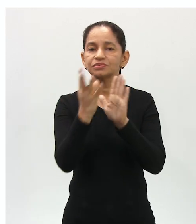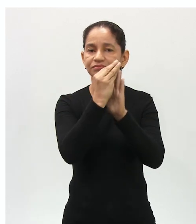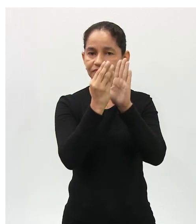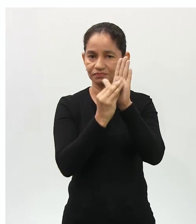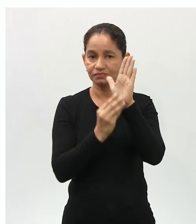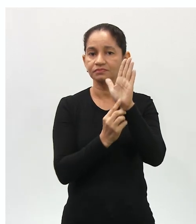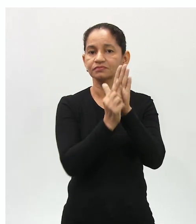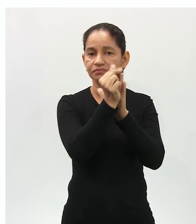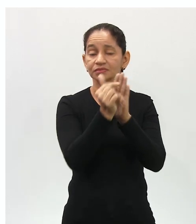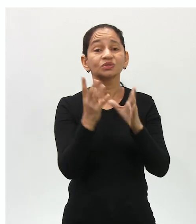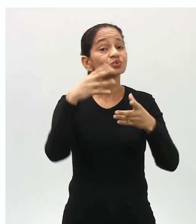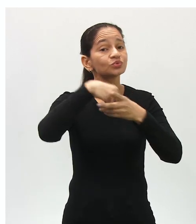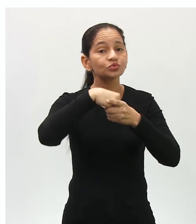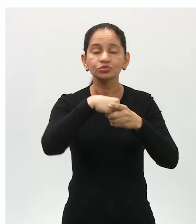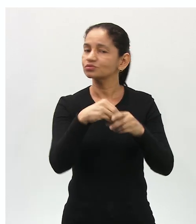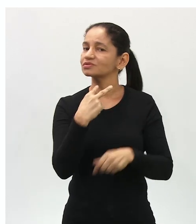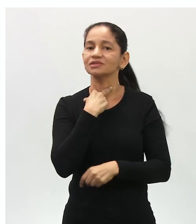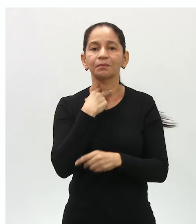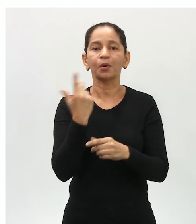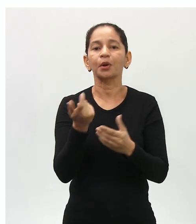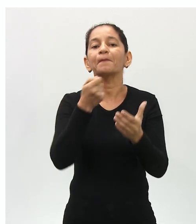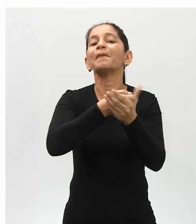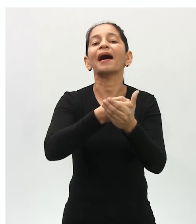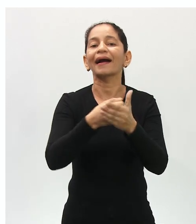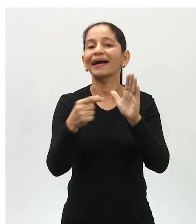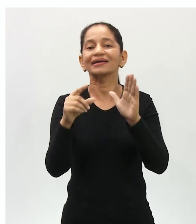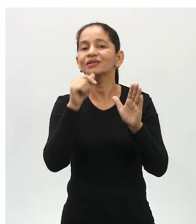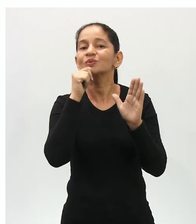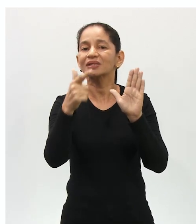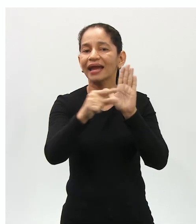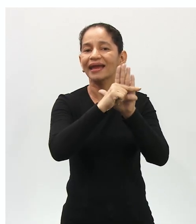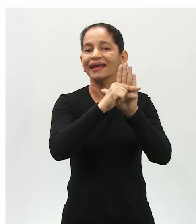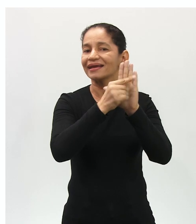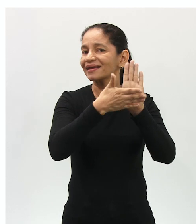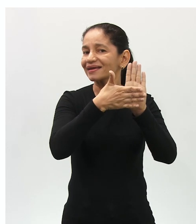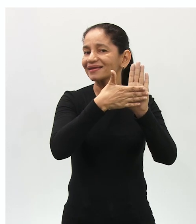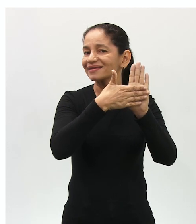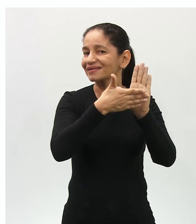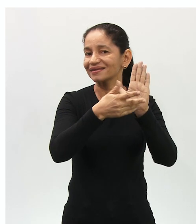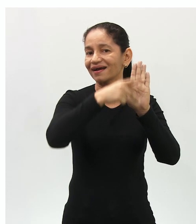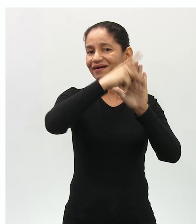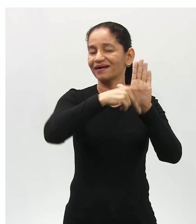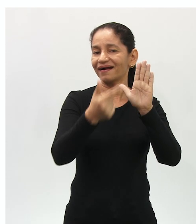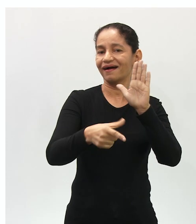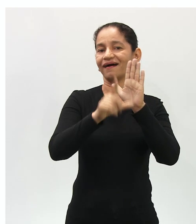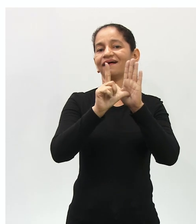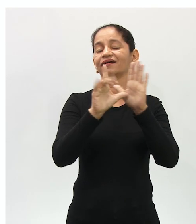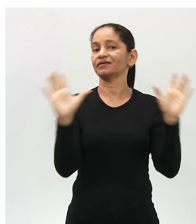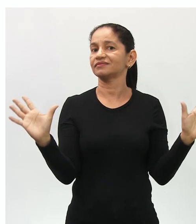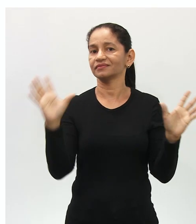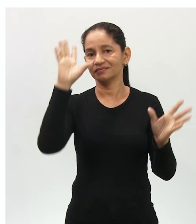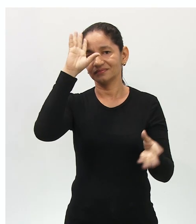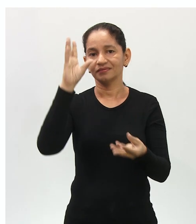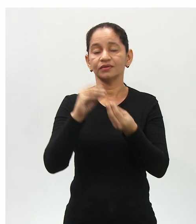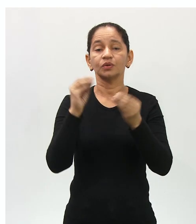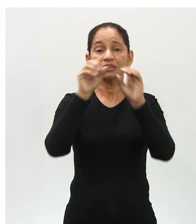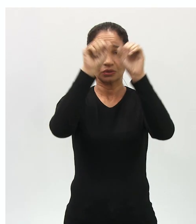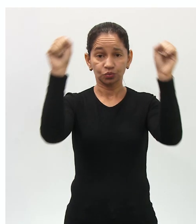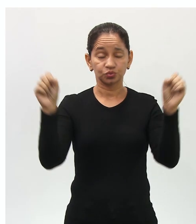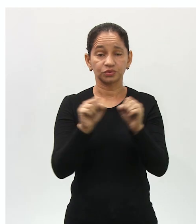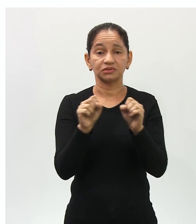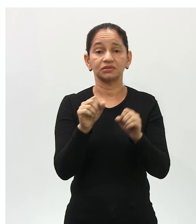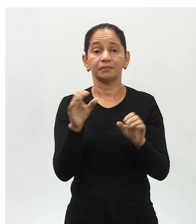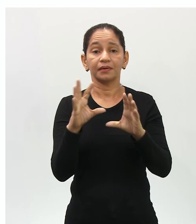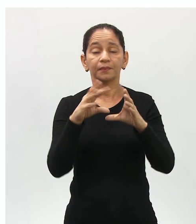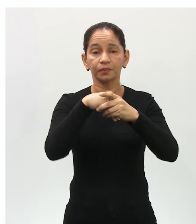no orçamento público. Nenhuma despesa pode ser realizada sem estar prevista no orçamento. Tá? Finalizando o ciclo